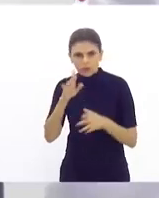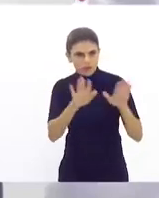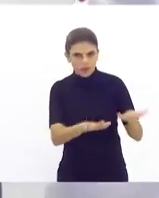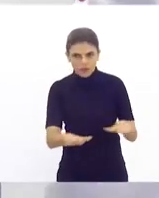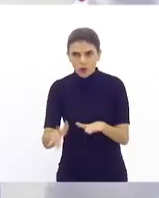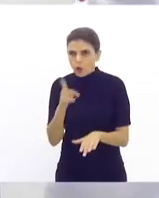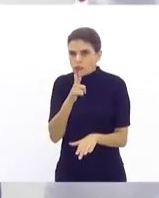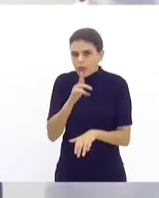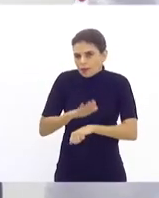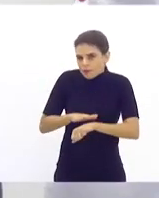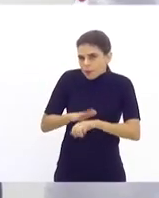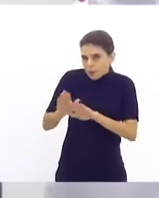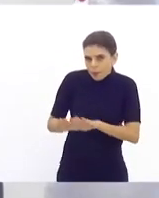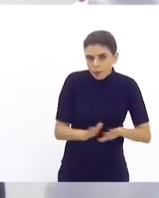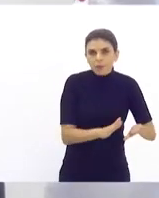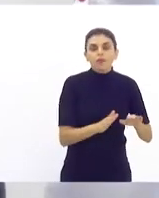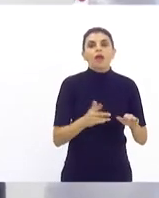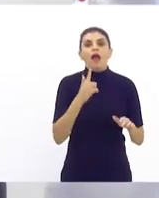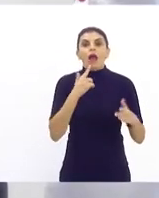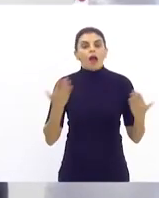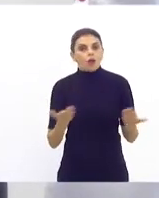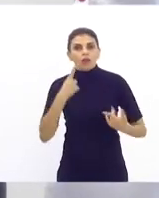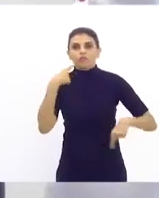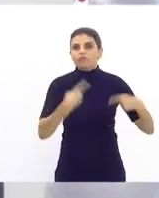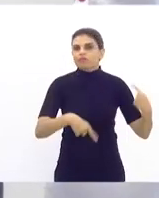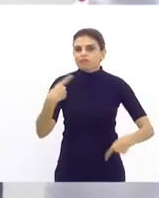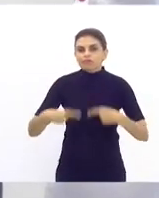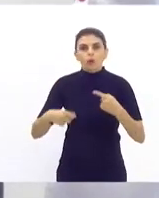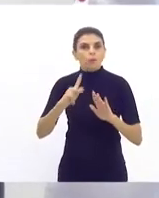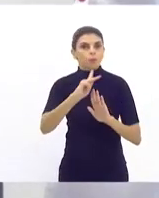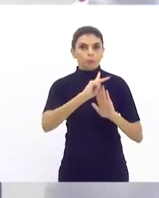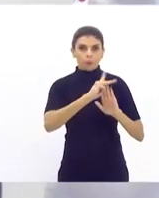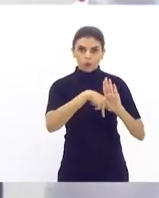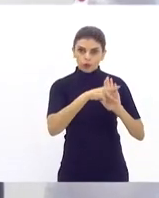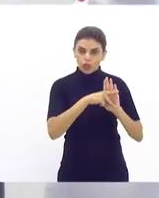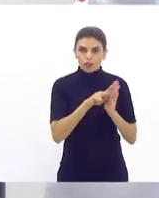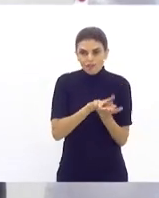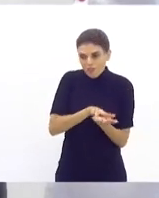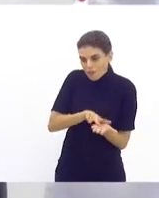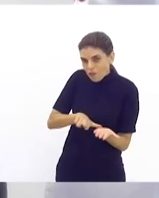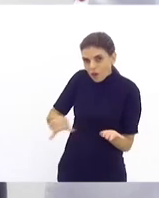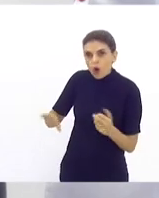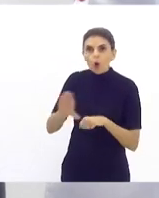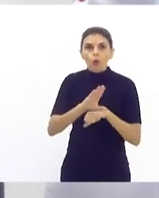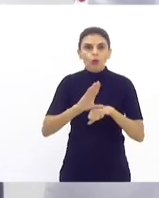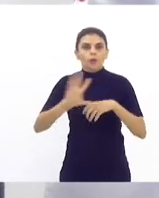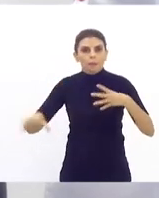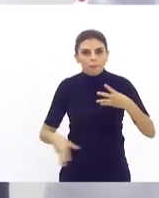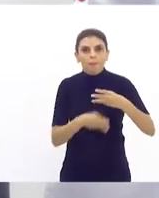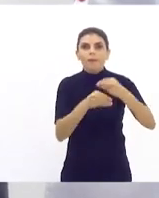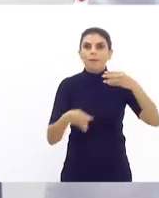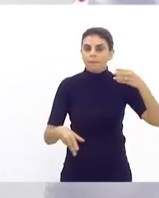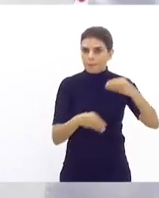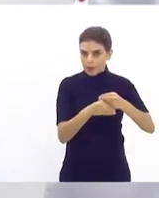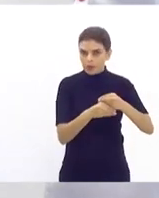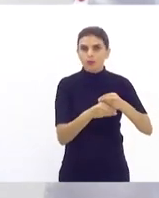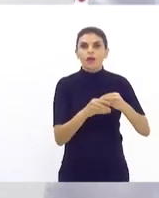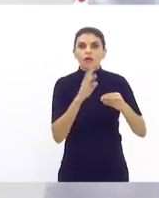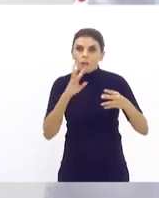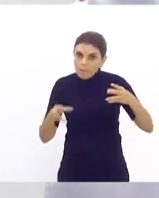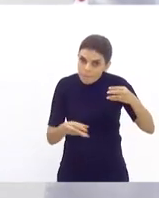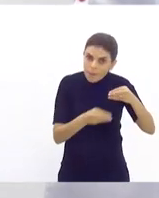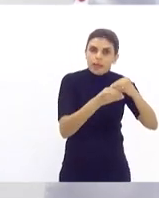vou passar, nós passaremos agora a discussão dos projetos, do bloco de projetos, constitucionalidade com emenda, legalidade com emenda, juridicidade com